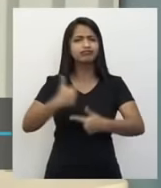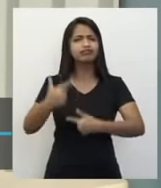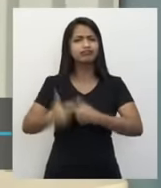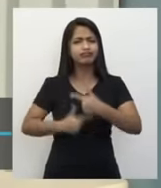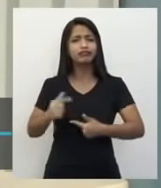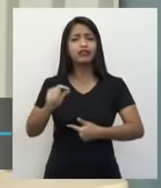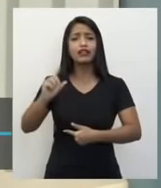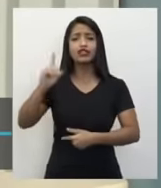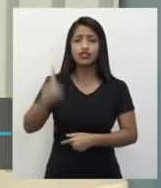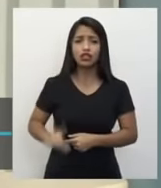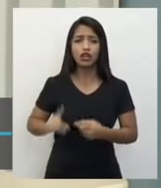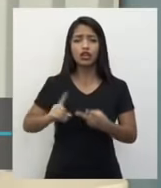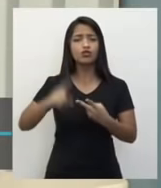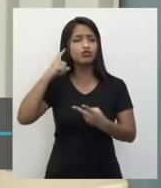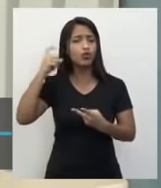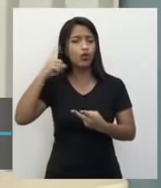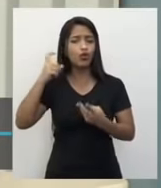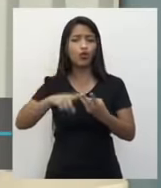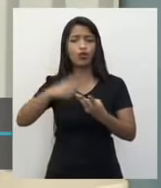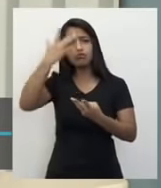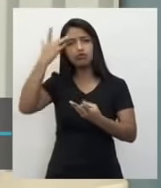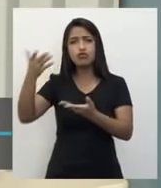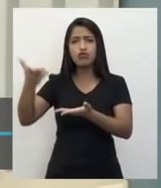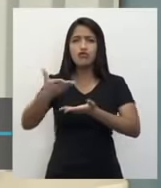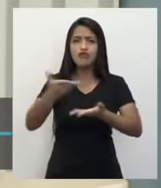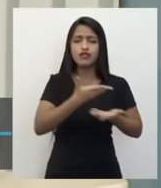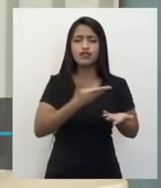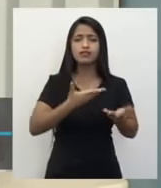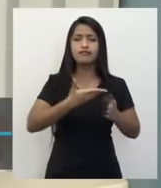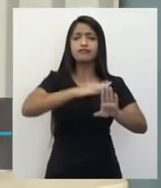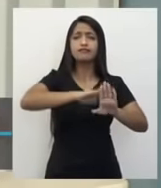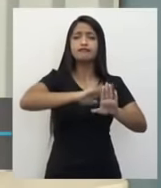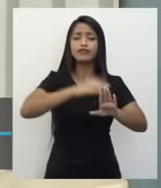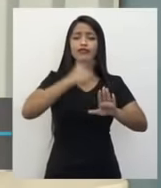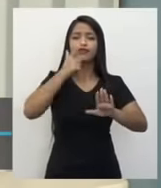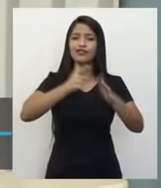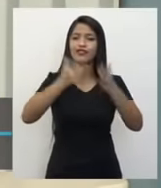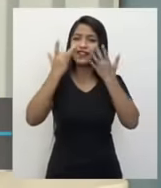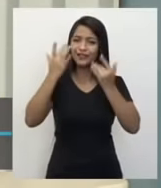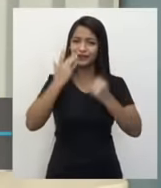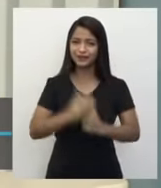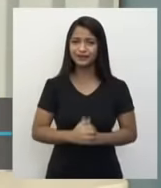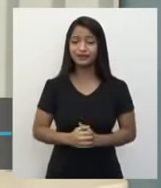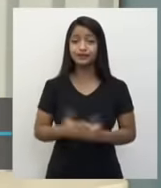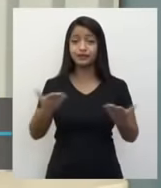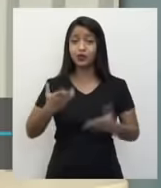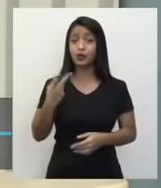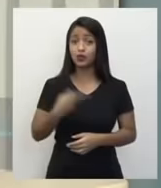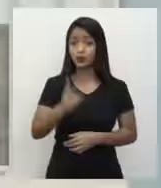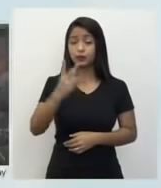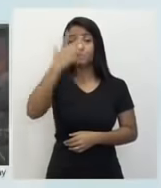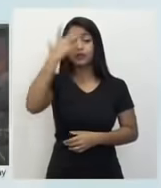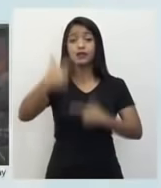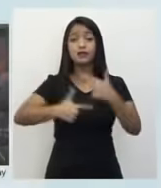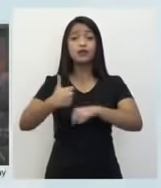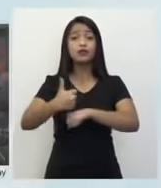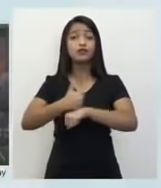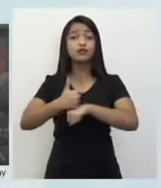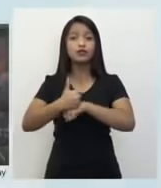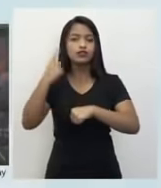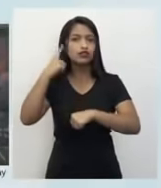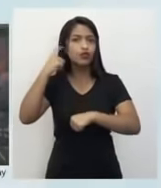convidados, por trás de tudo isso para ter uma peça teatral. Vamos lá, vamos continuar falando agora do sonoplasta. Então, todas as